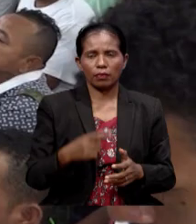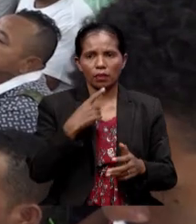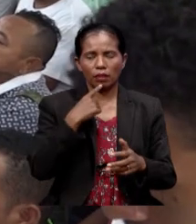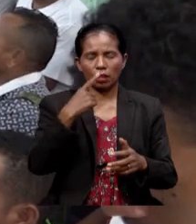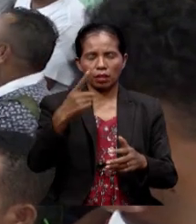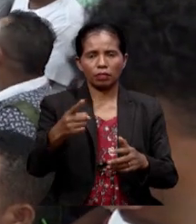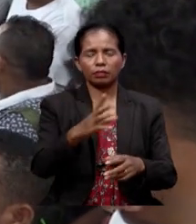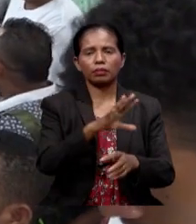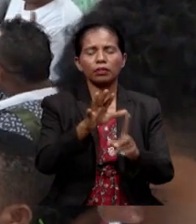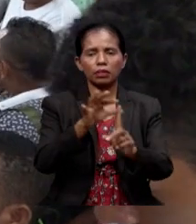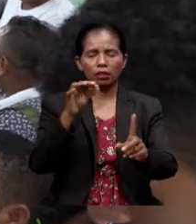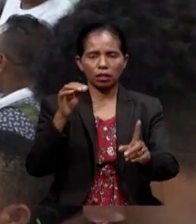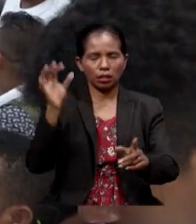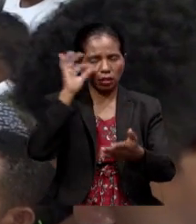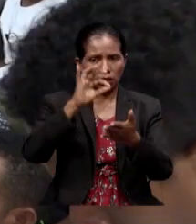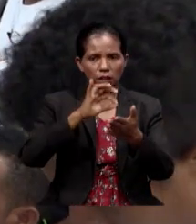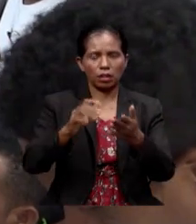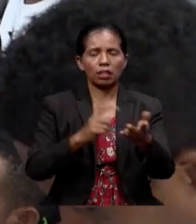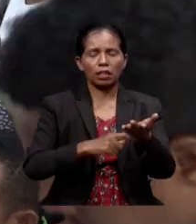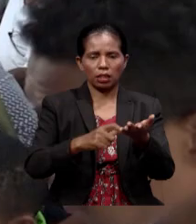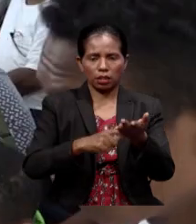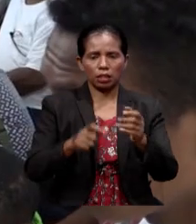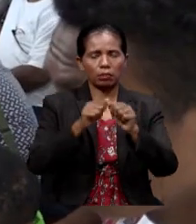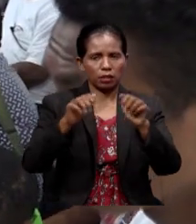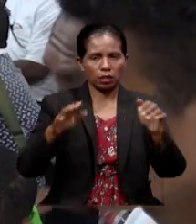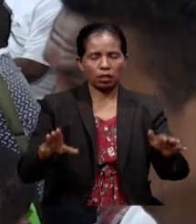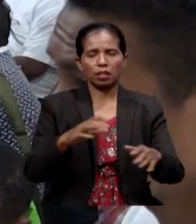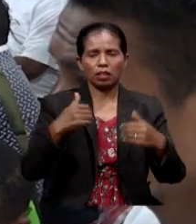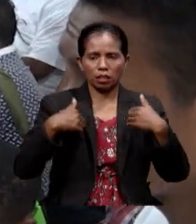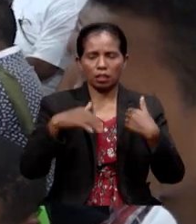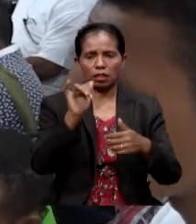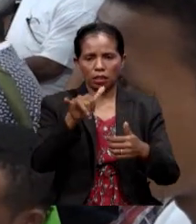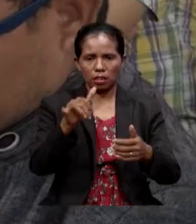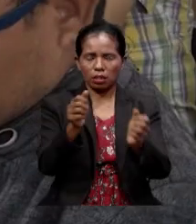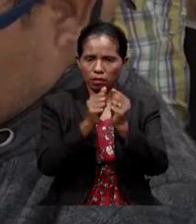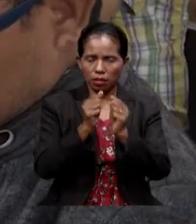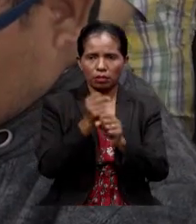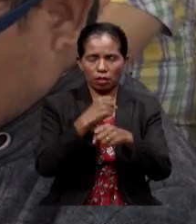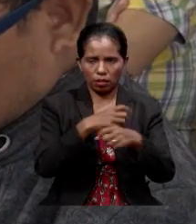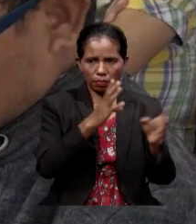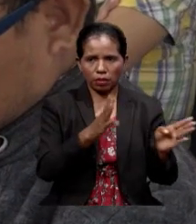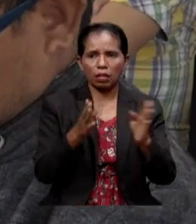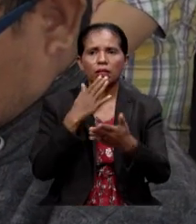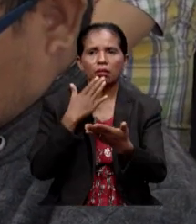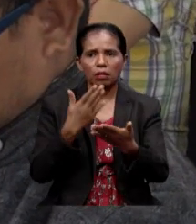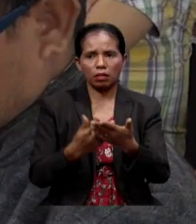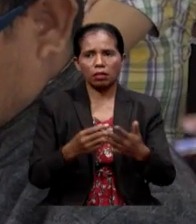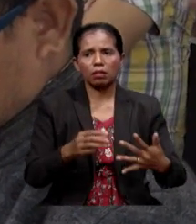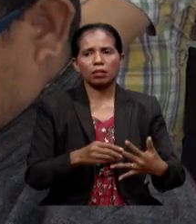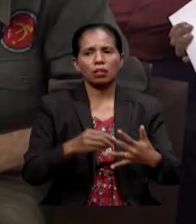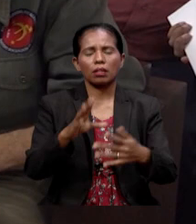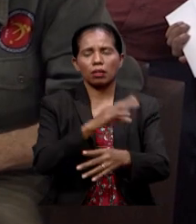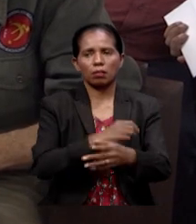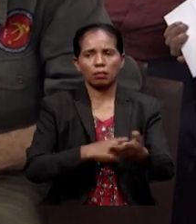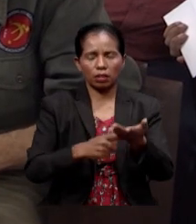Comissão Nacional da Eleição, no secretariado técnico administração eleitoral, e a uma concordância, a tu belehalau, preparação de acliutan, liu parte técnico